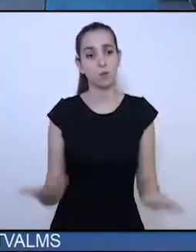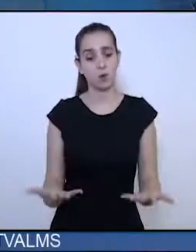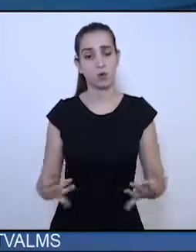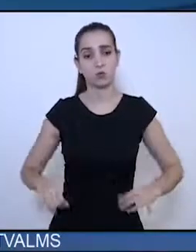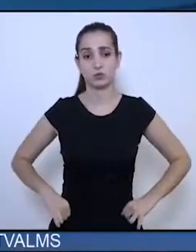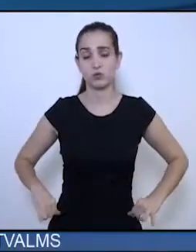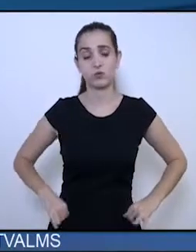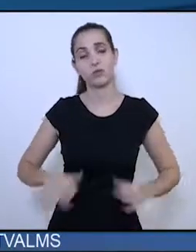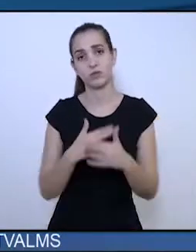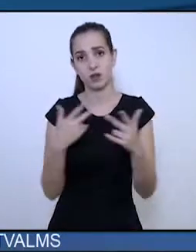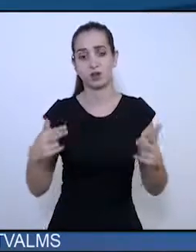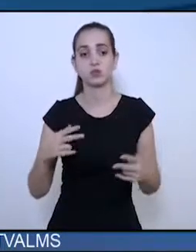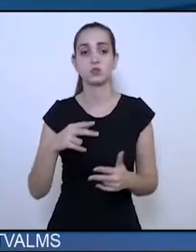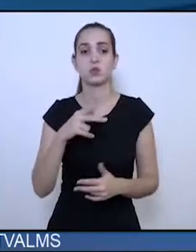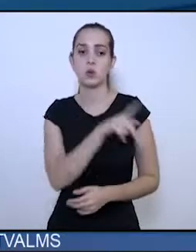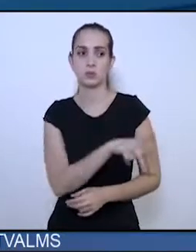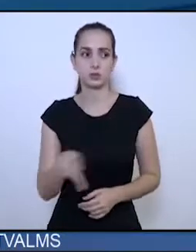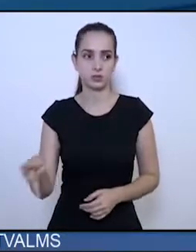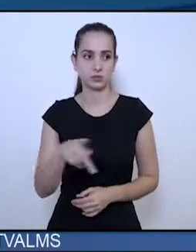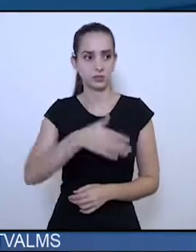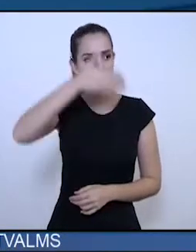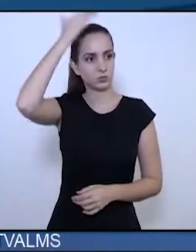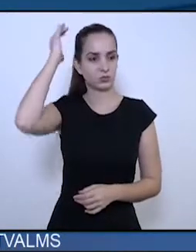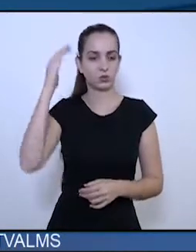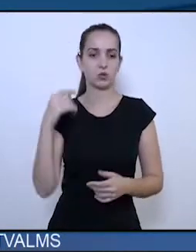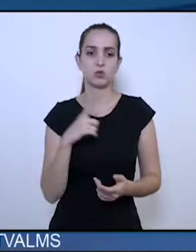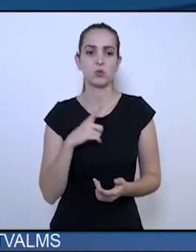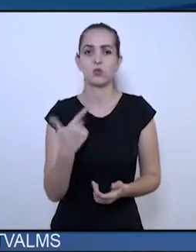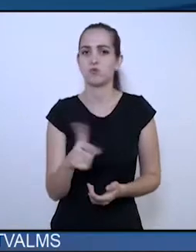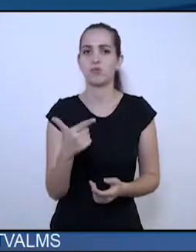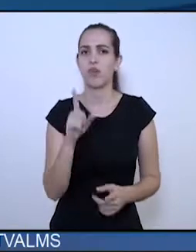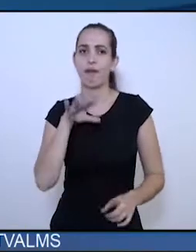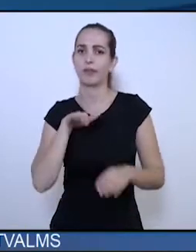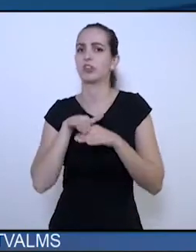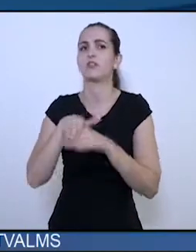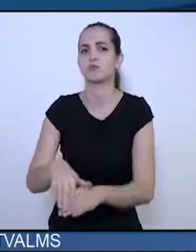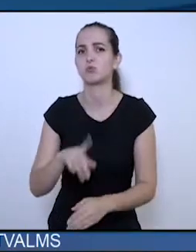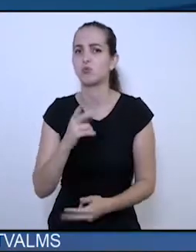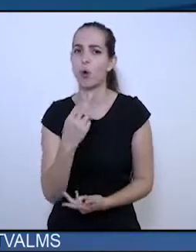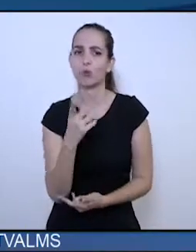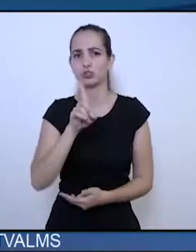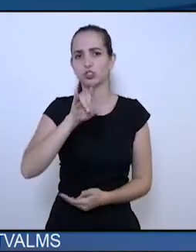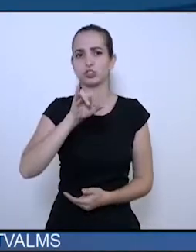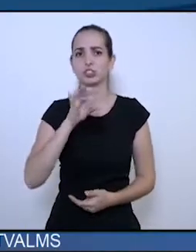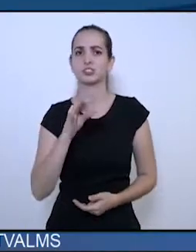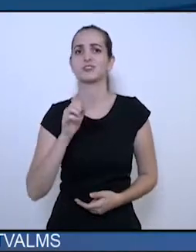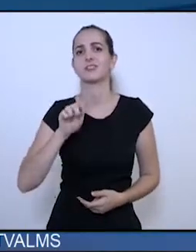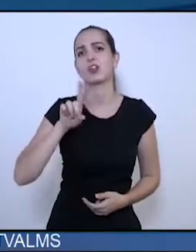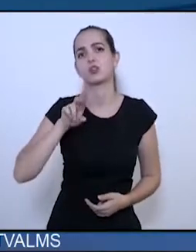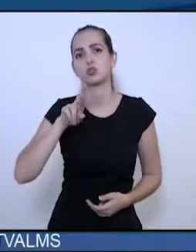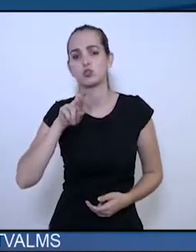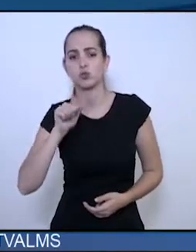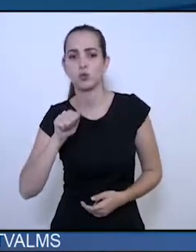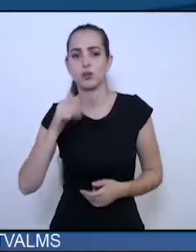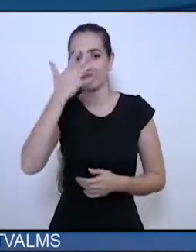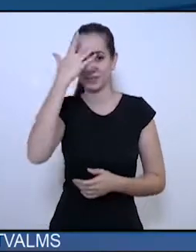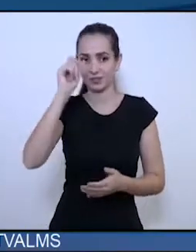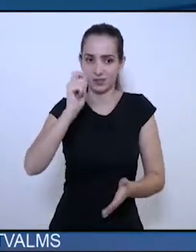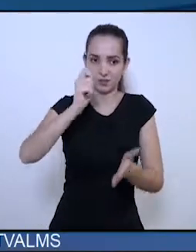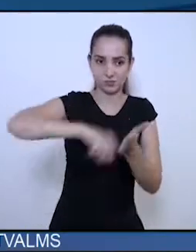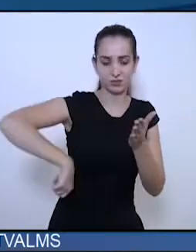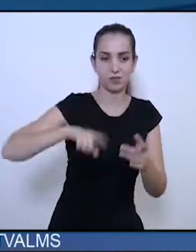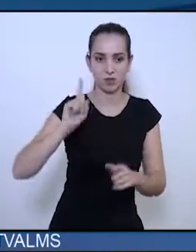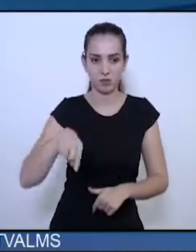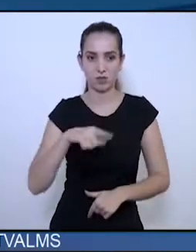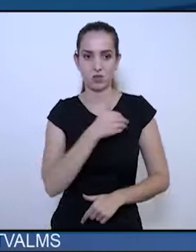Temer não fez uma intervenção de ditadura que nem Vossa Excelência está falando. Vossa Excelência está enganado. Quem assinou a intervenção no Rio de Janeiro